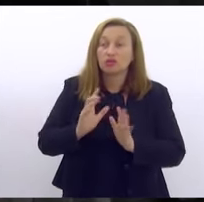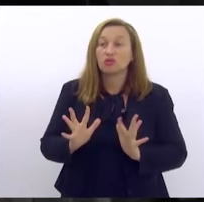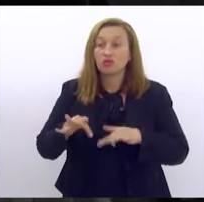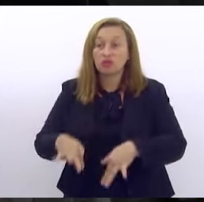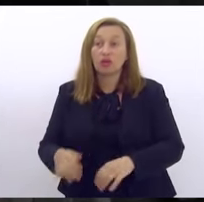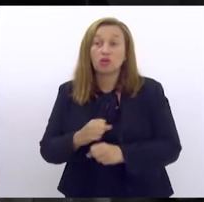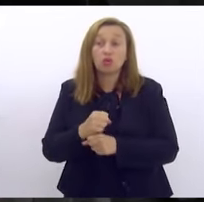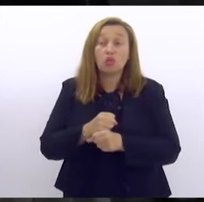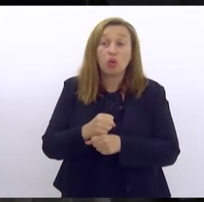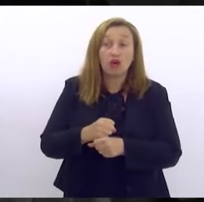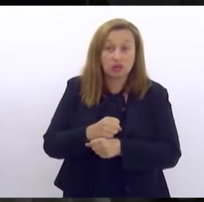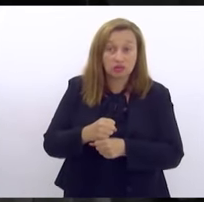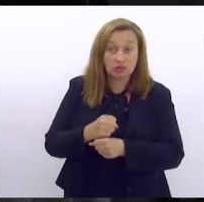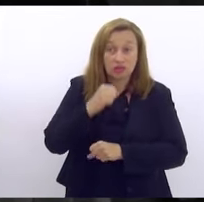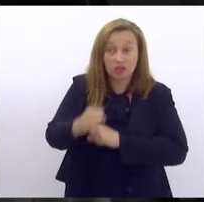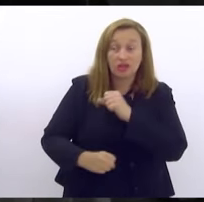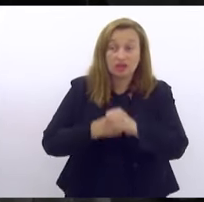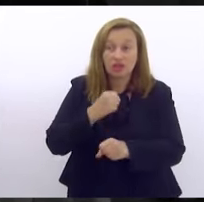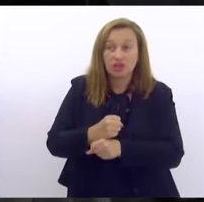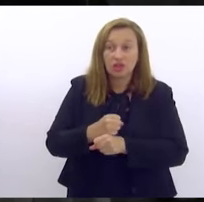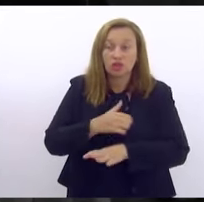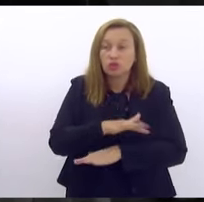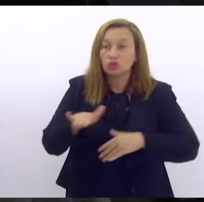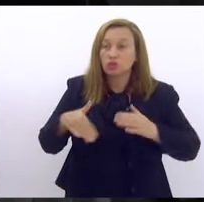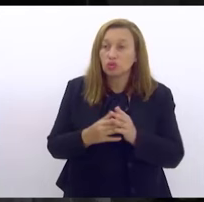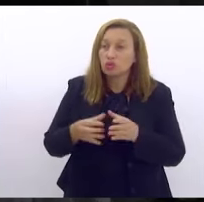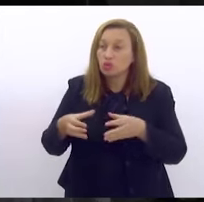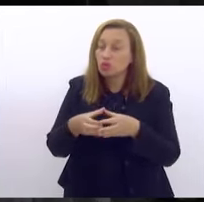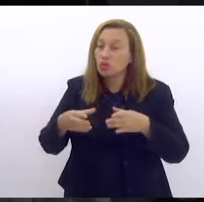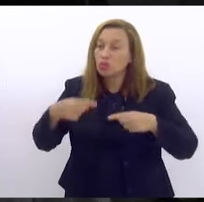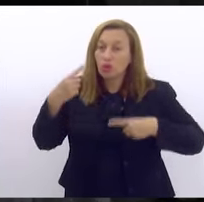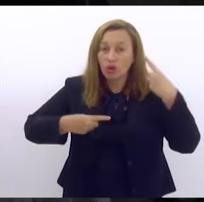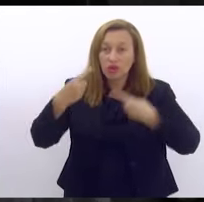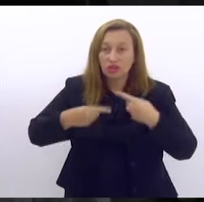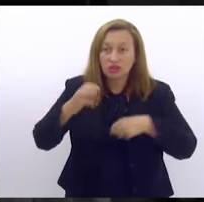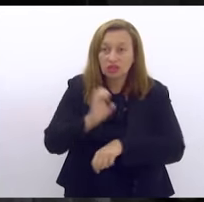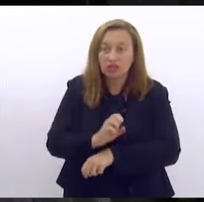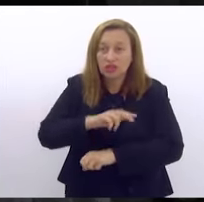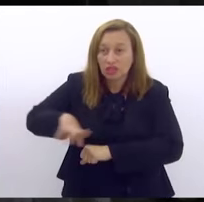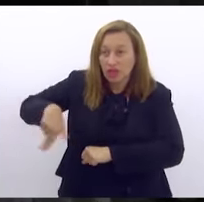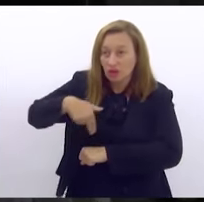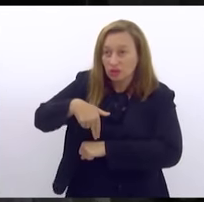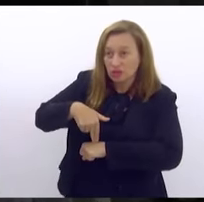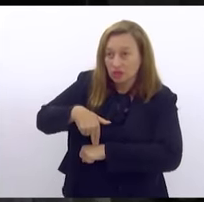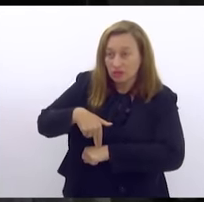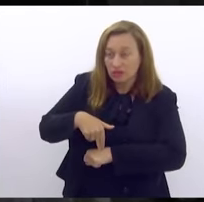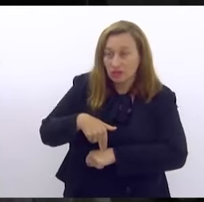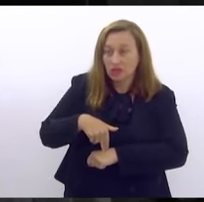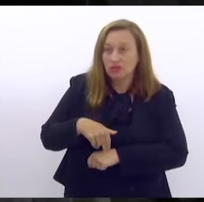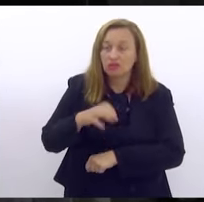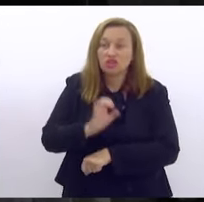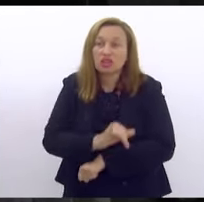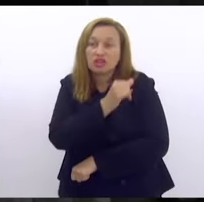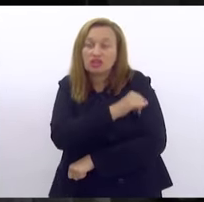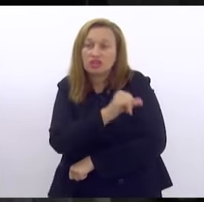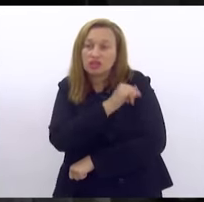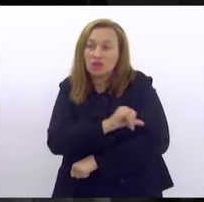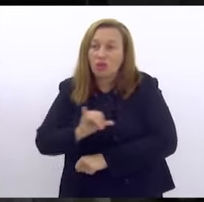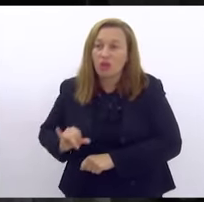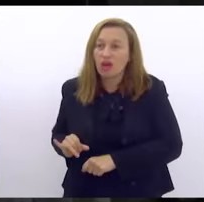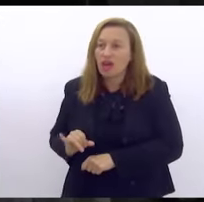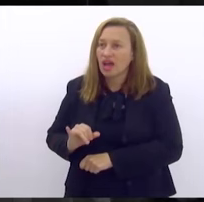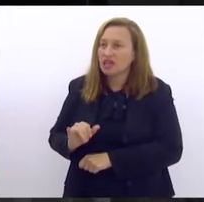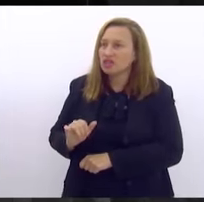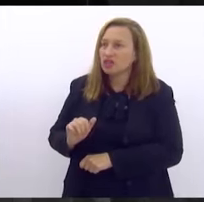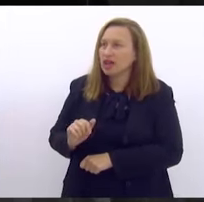gente tem que ter compreensão, todas as forças políticas desse Estado. Porque o que a União faz com o Estado do Rio de Janeiro é agiotagem, não